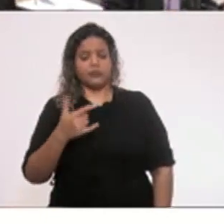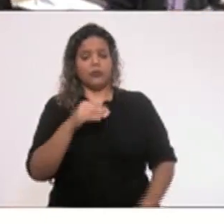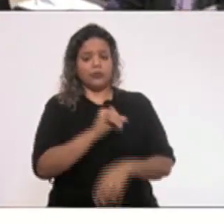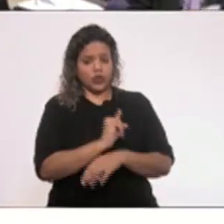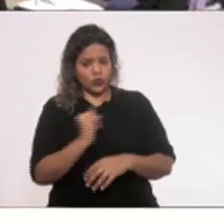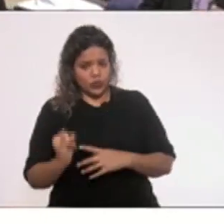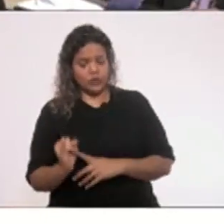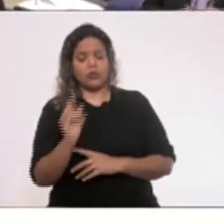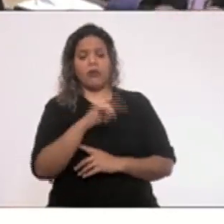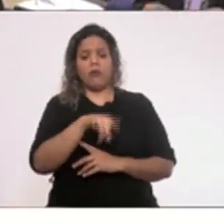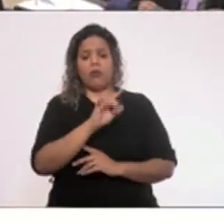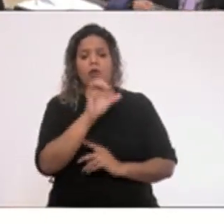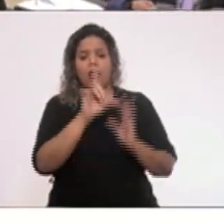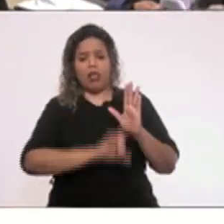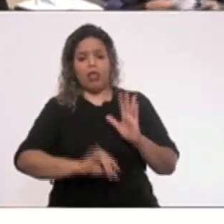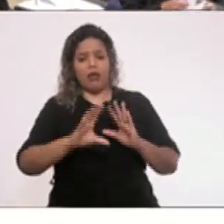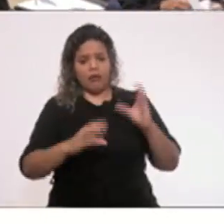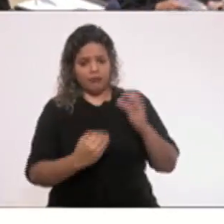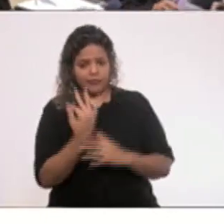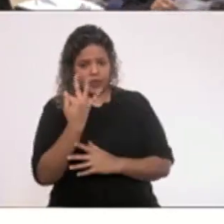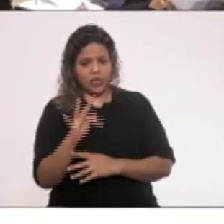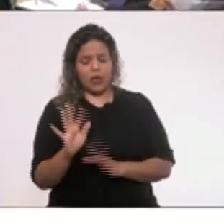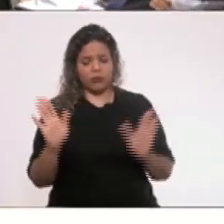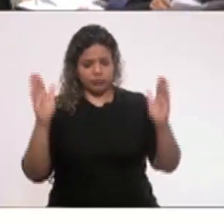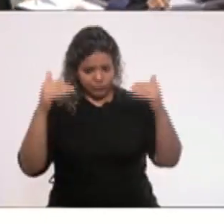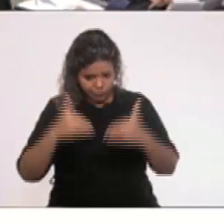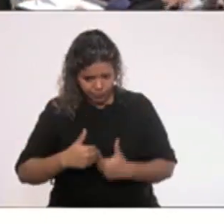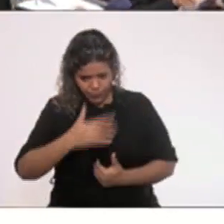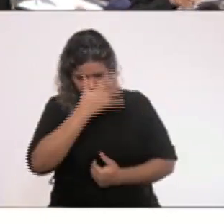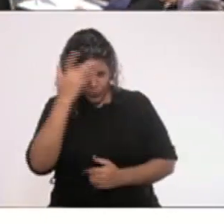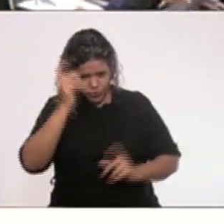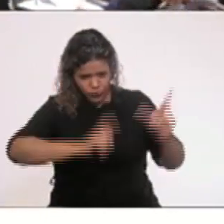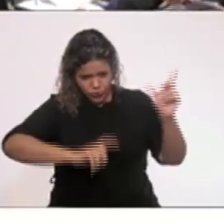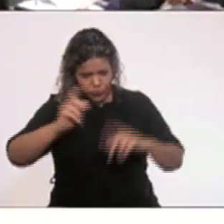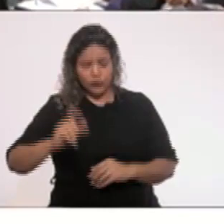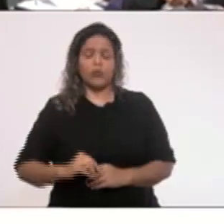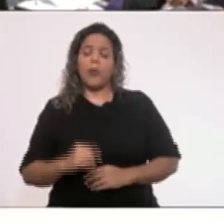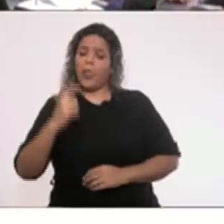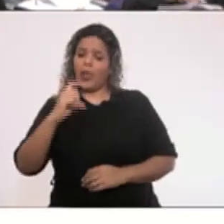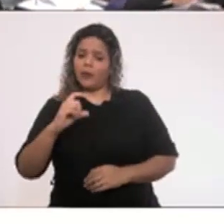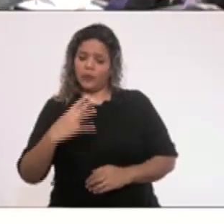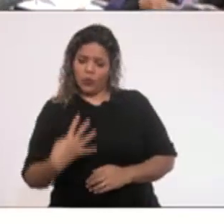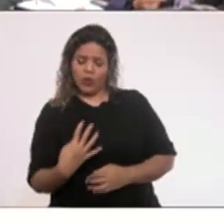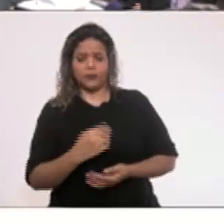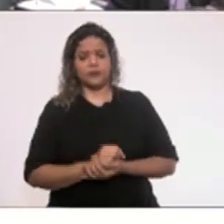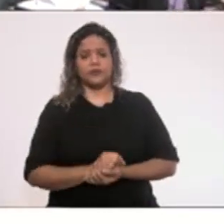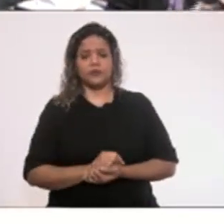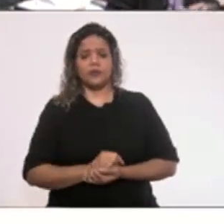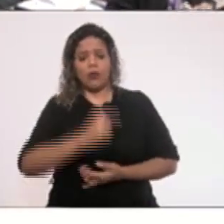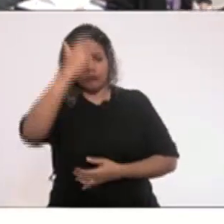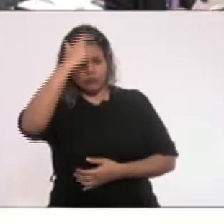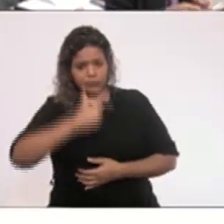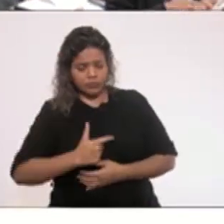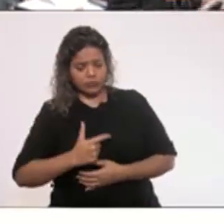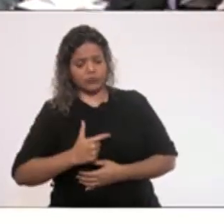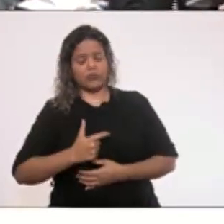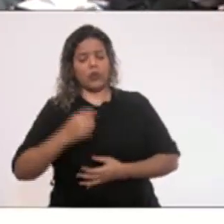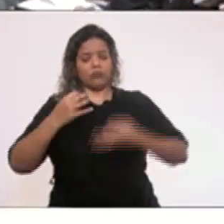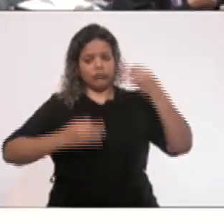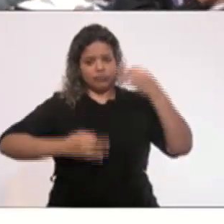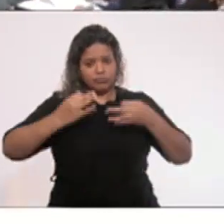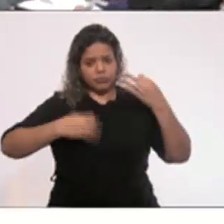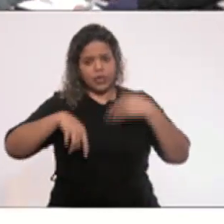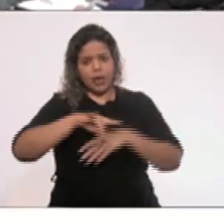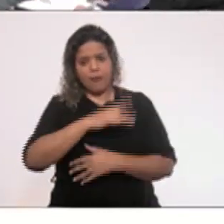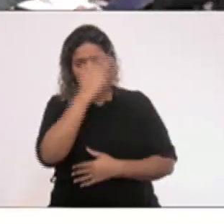dos Direitos da Pessoa com Transtorno do Espectro Autista. Parágrafo 4º. Caberá ao Poder Executivo utilizar a contagem